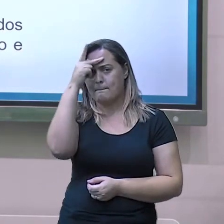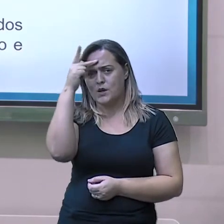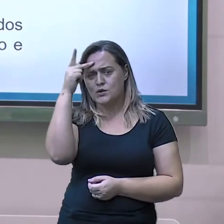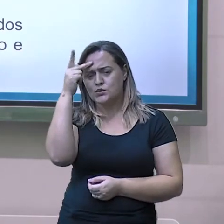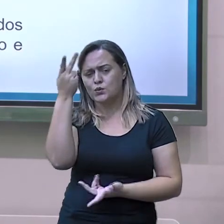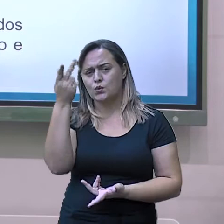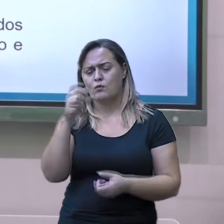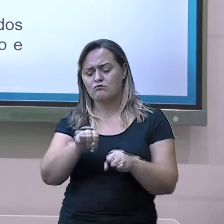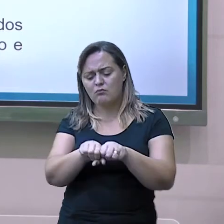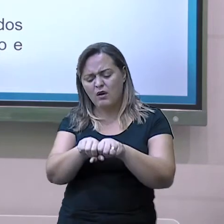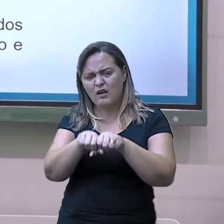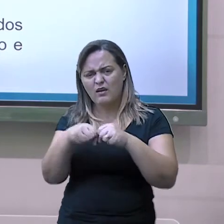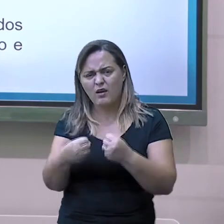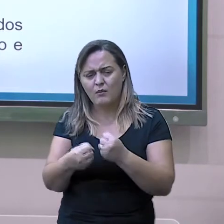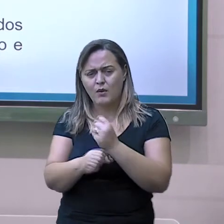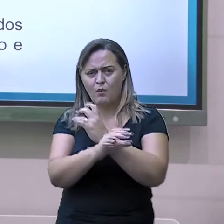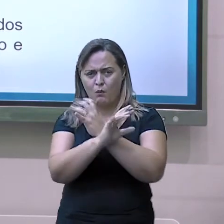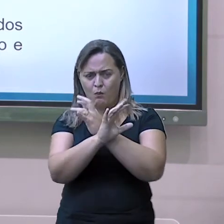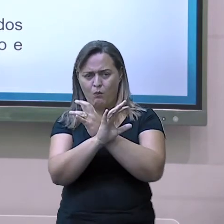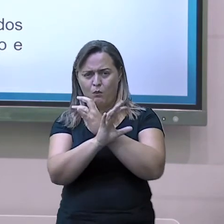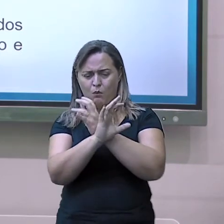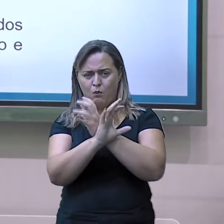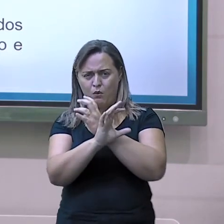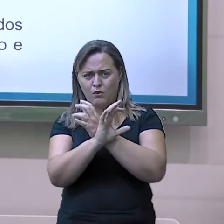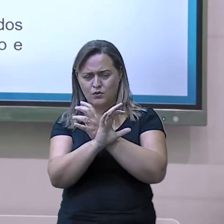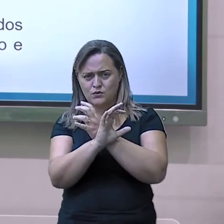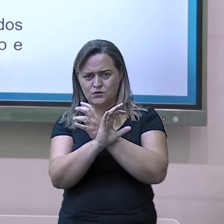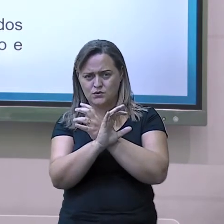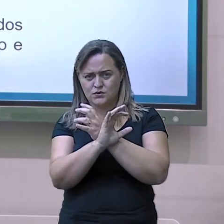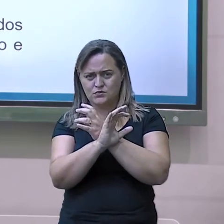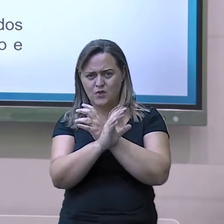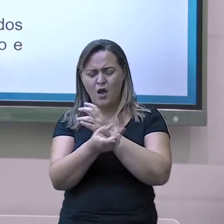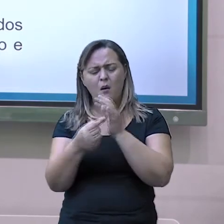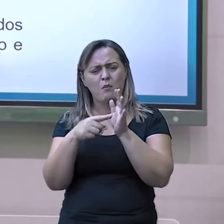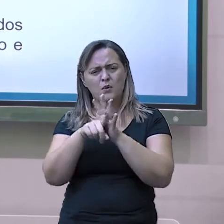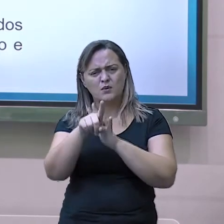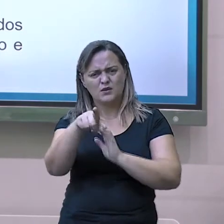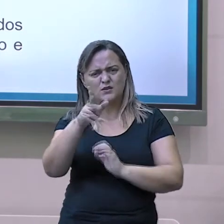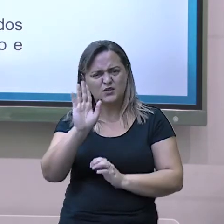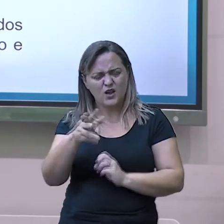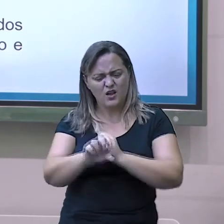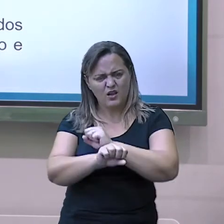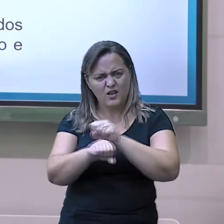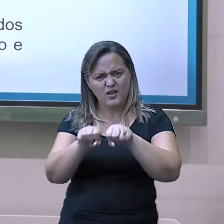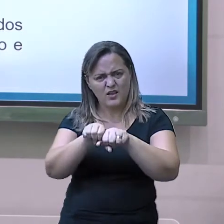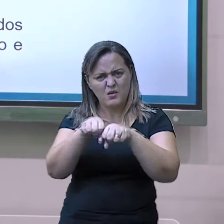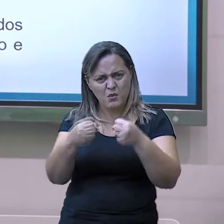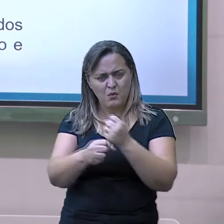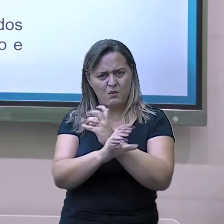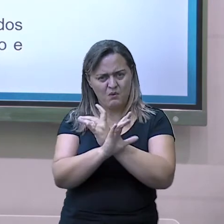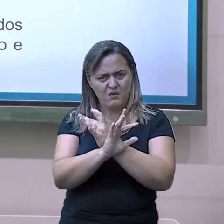quebra algum osso, você já teve isso aí? Já fraturou o osso, né? Quebra o osso.